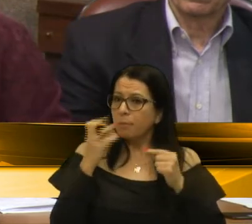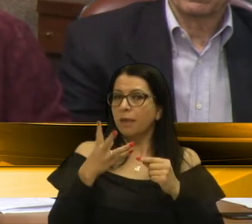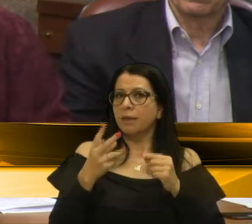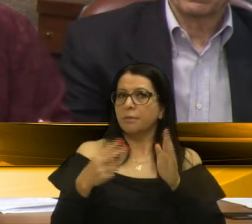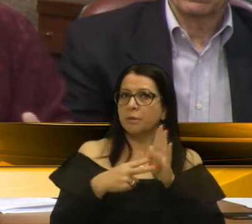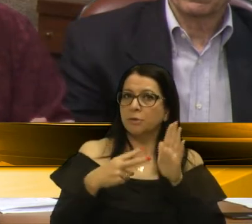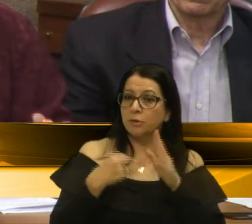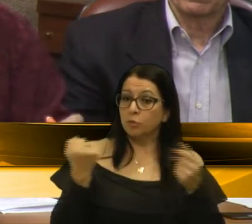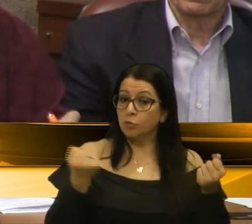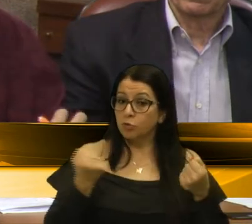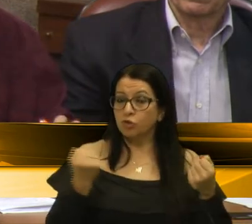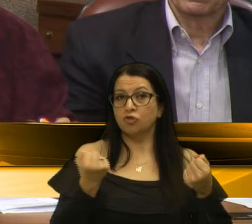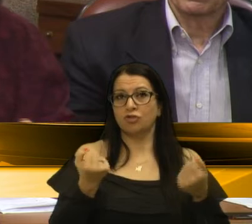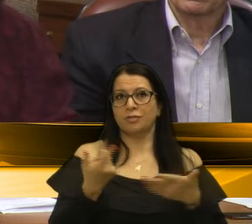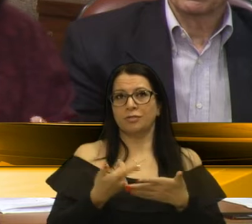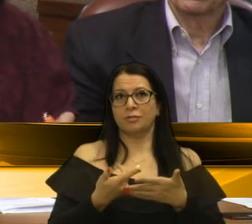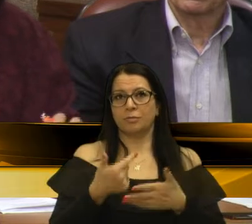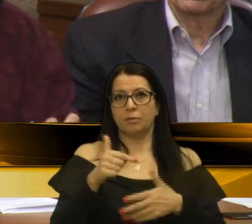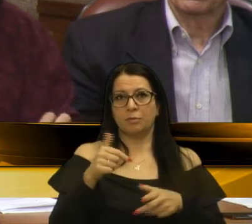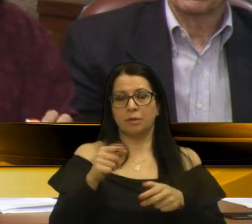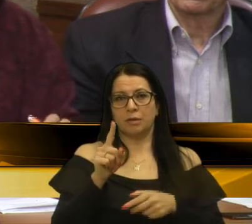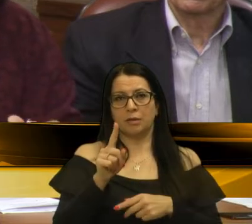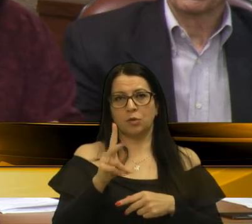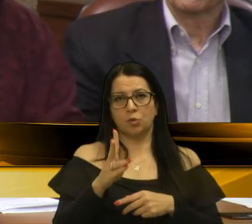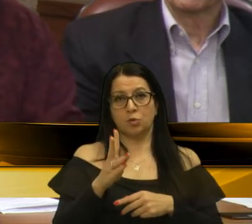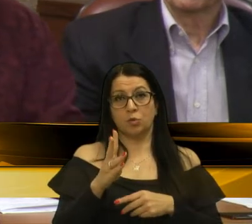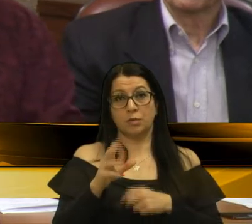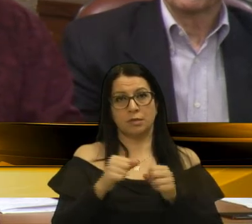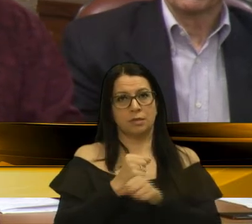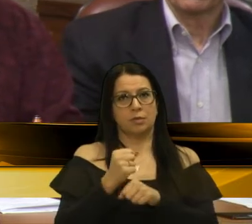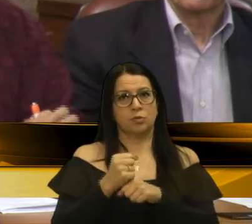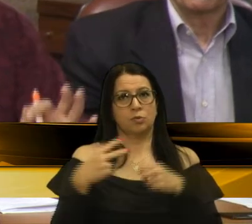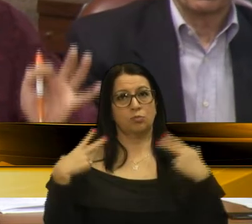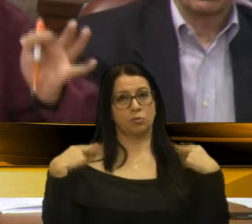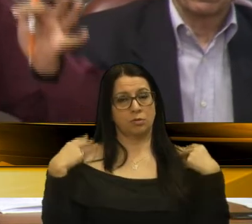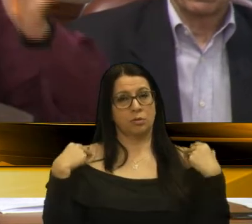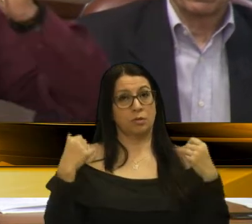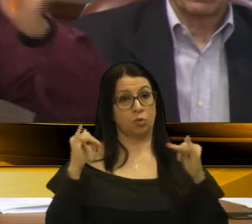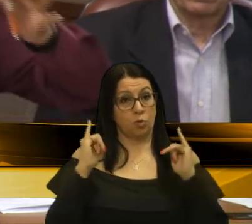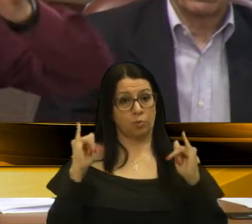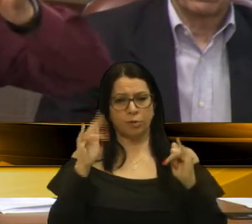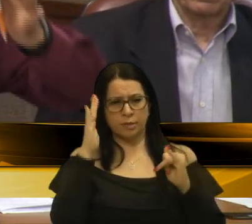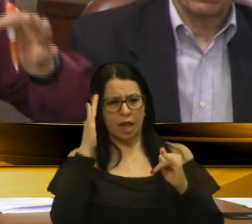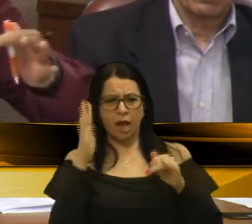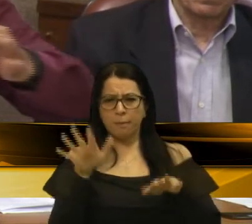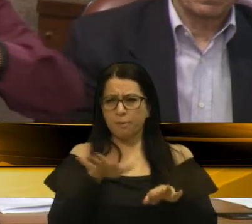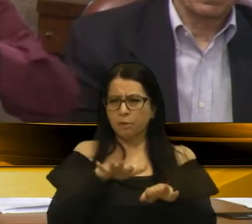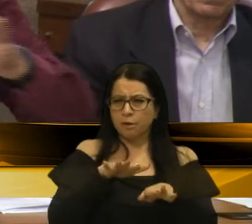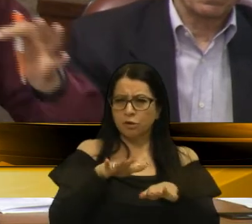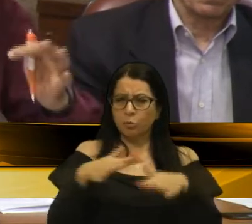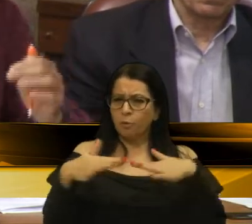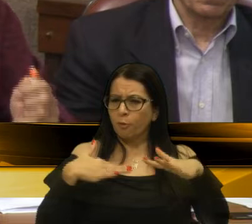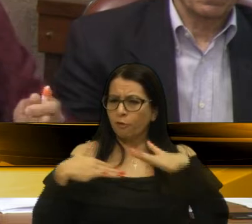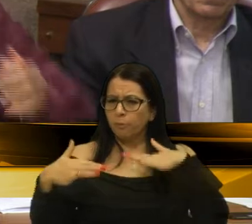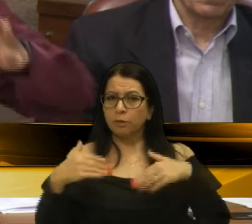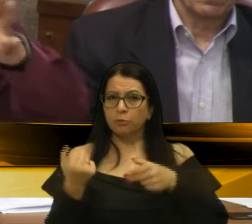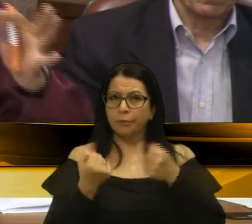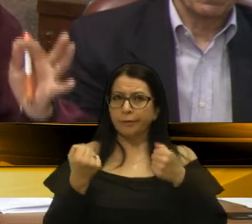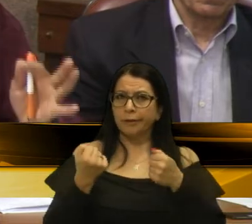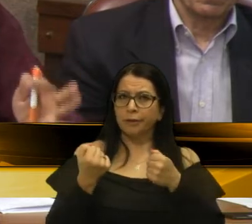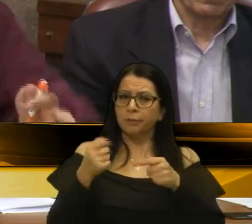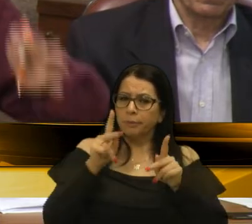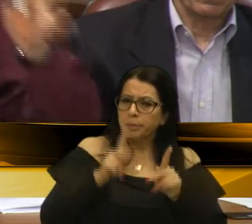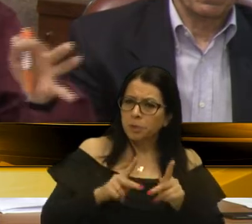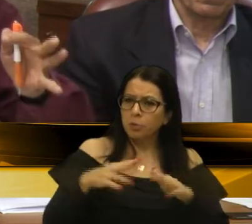dirige. Eu trabalhei 14 anos de motorista de ônibus, e a gente sabe, quando tu vê um movimento de um carro se movimentando, uma pessoa